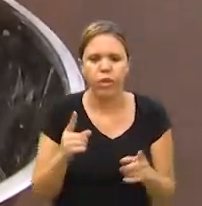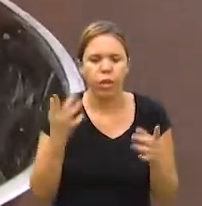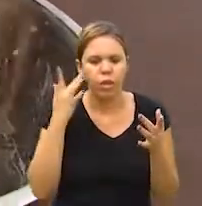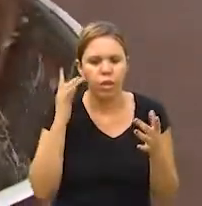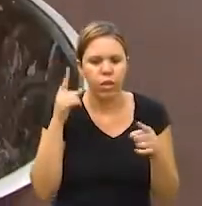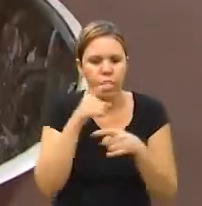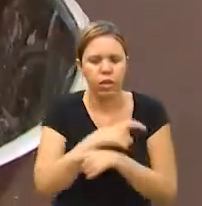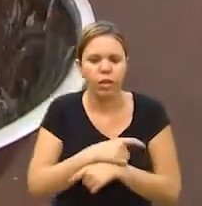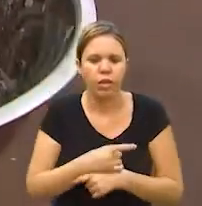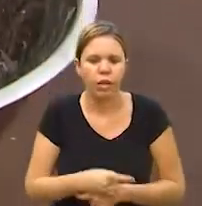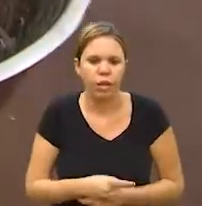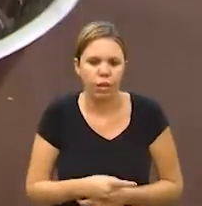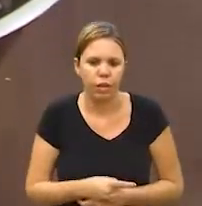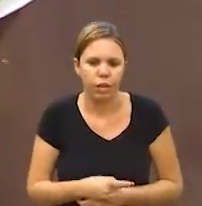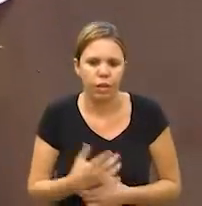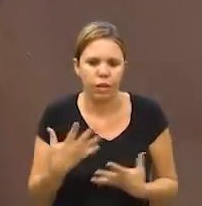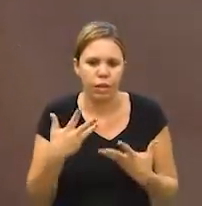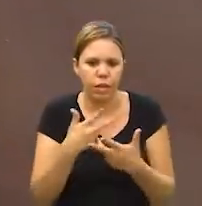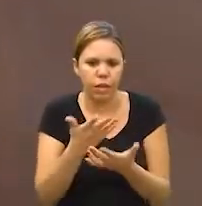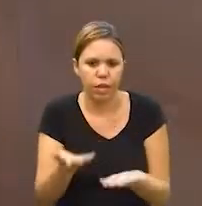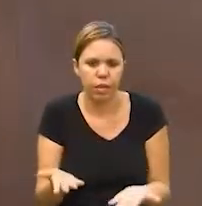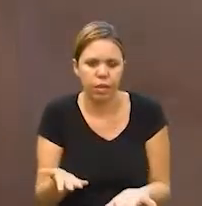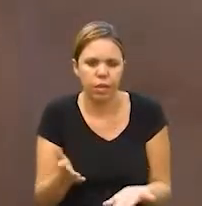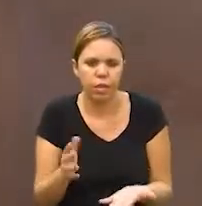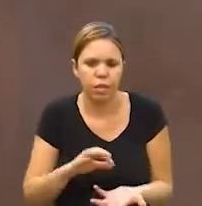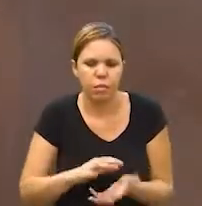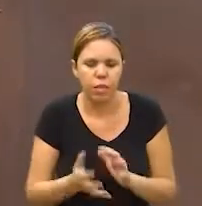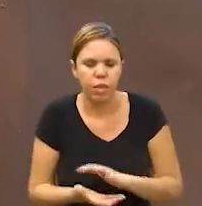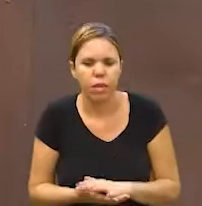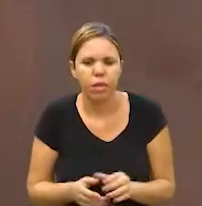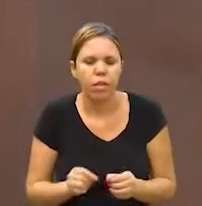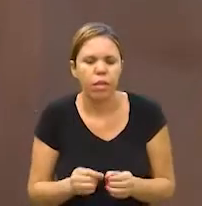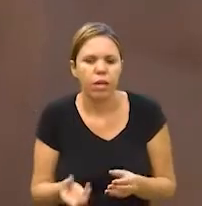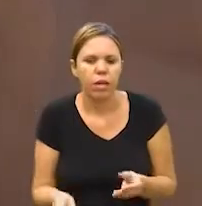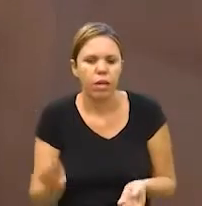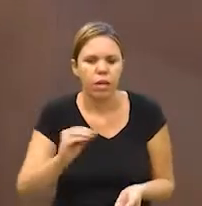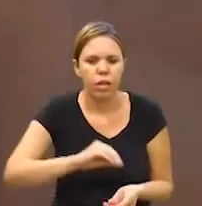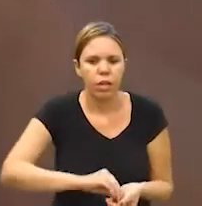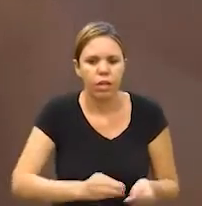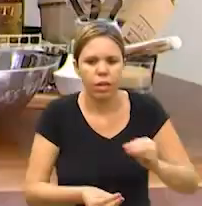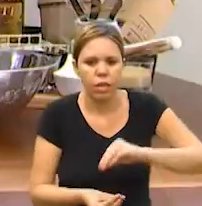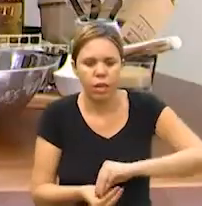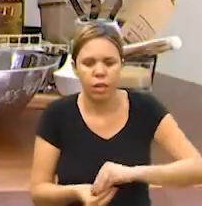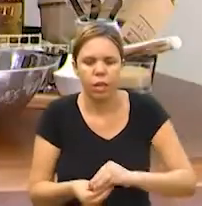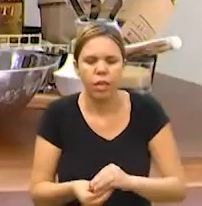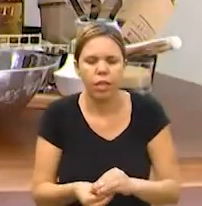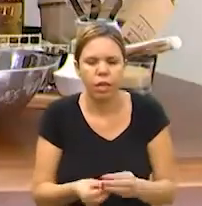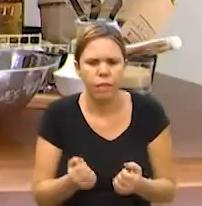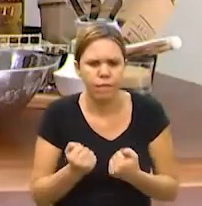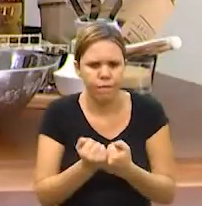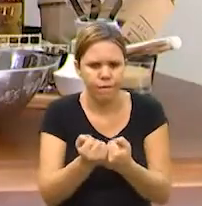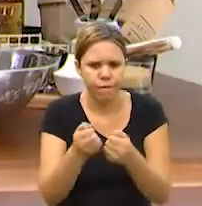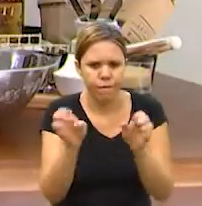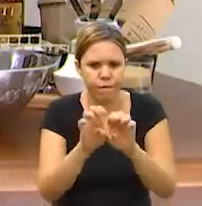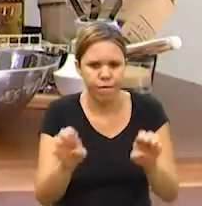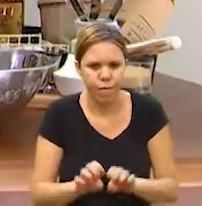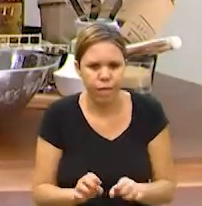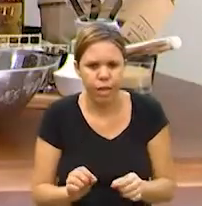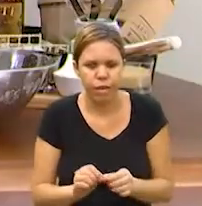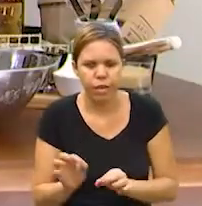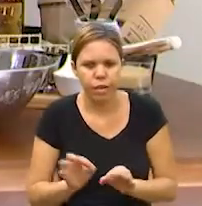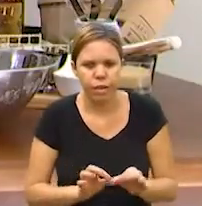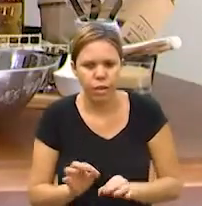Olha a sensibilidade dessa massa, coisa mais linda. E para que serve a dobra? As dobras dão estrutura para a massa, tá, porque ela será